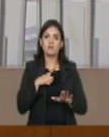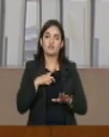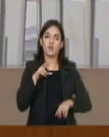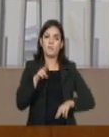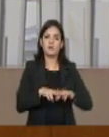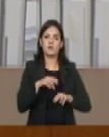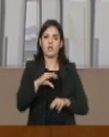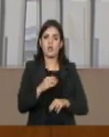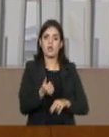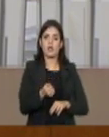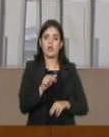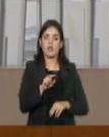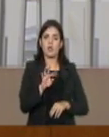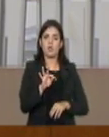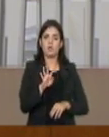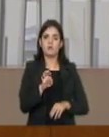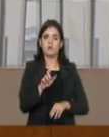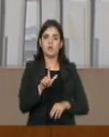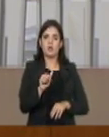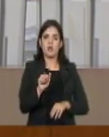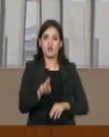cautelar.